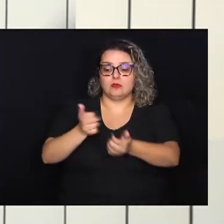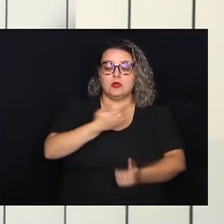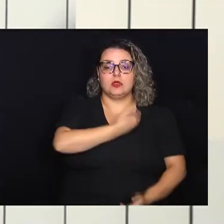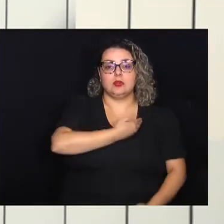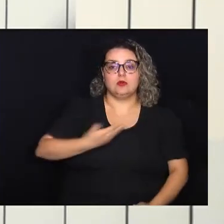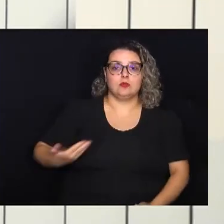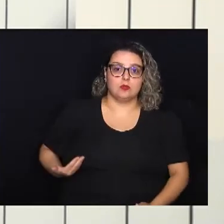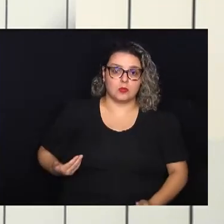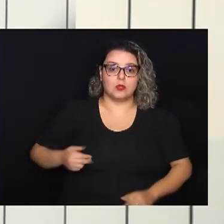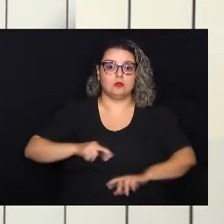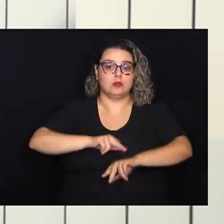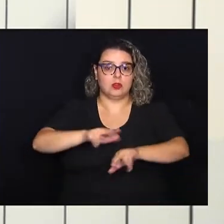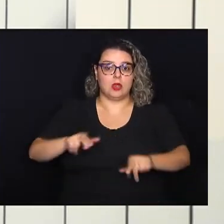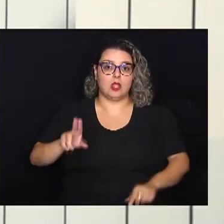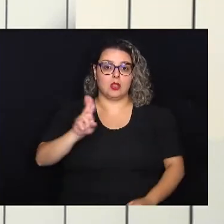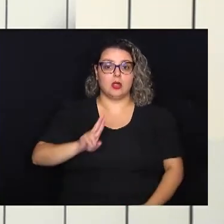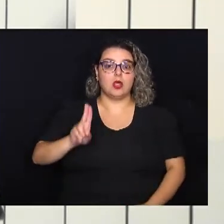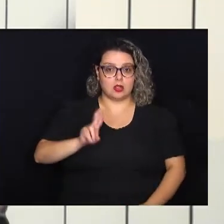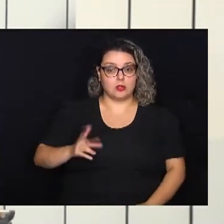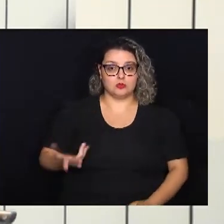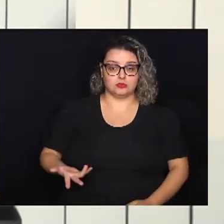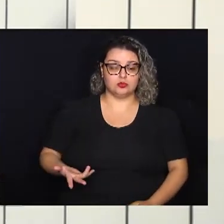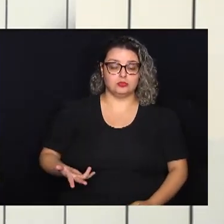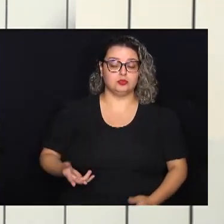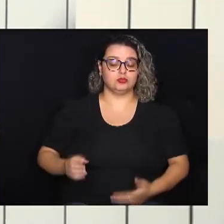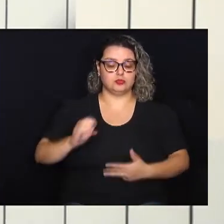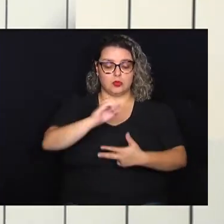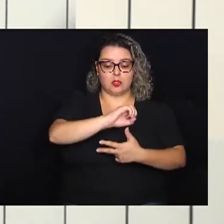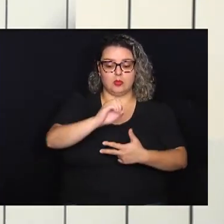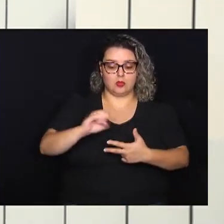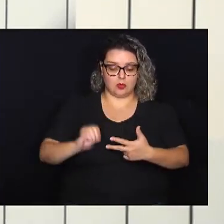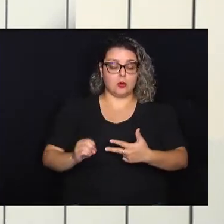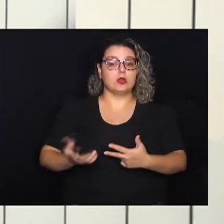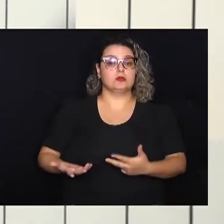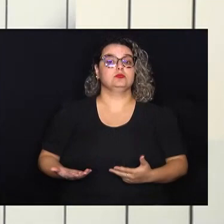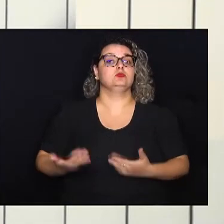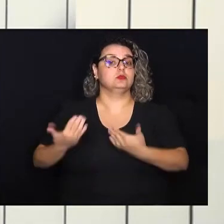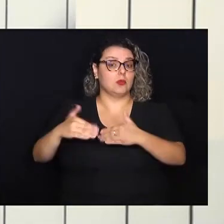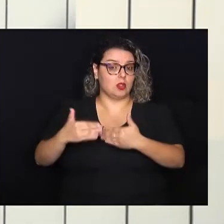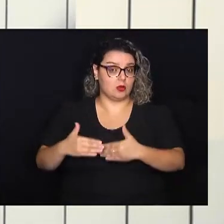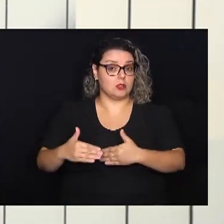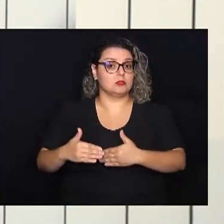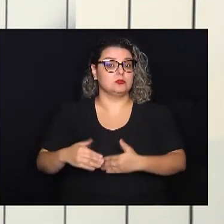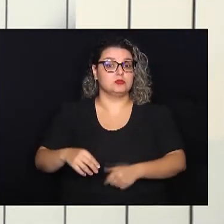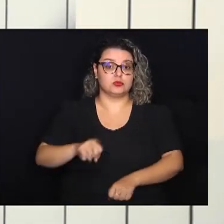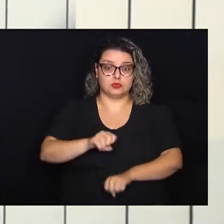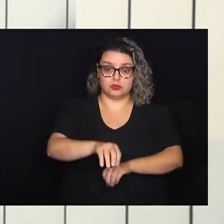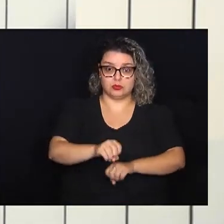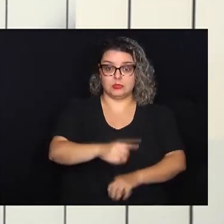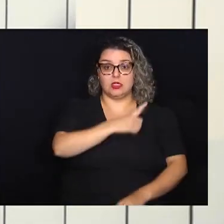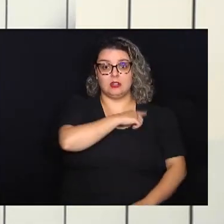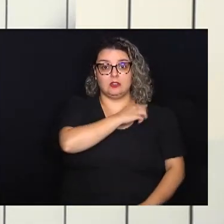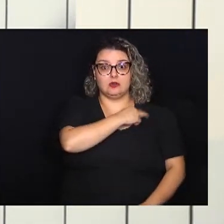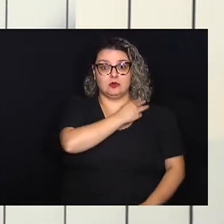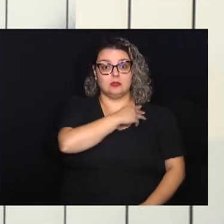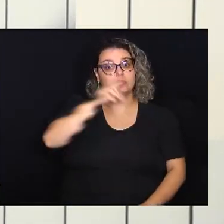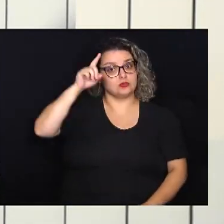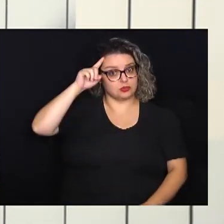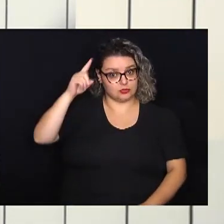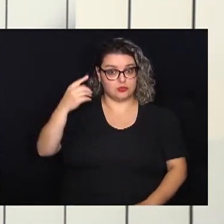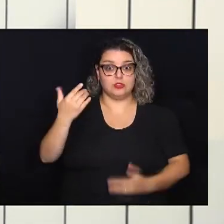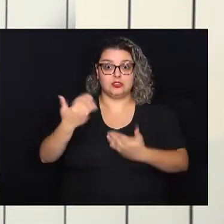a estudantes que foram emprestar o Enem o Exame Nacional do Ensino Médio nas datas das provas